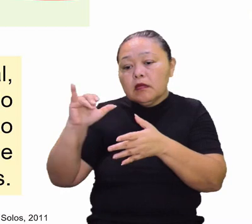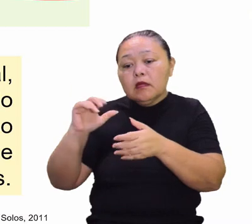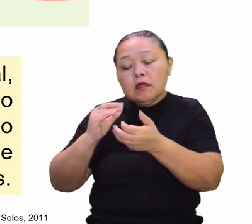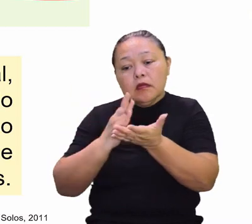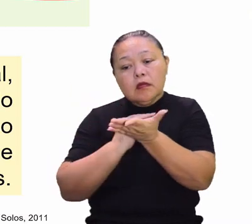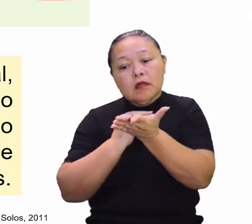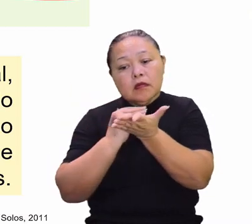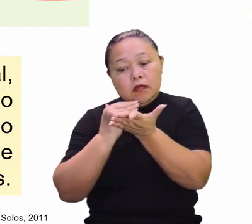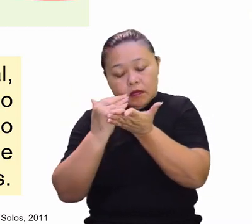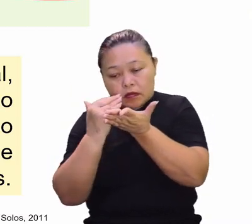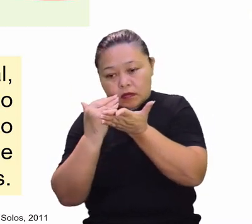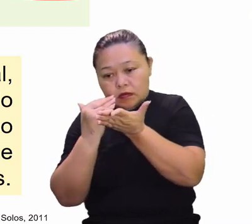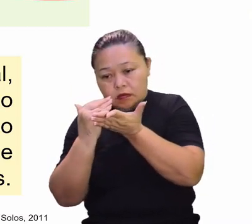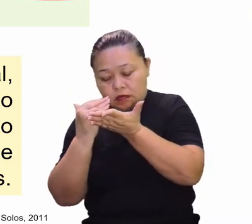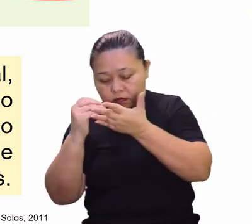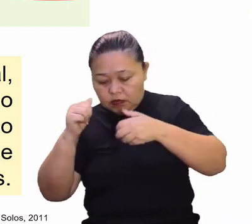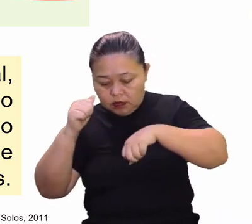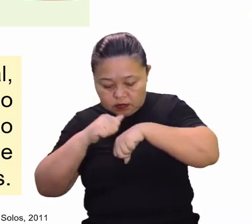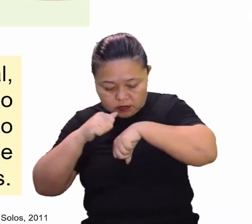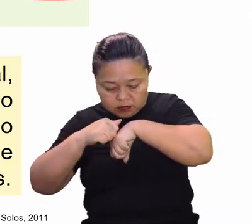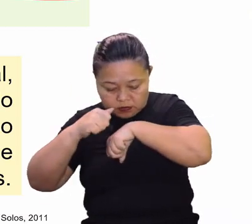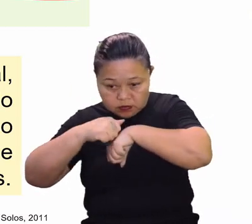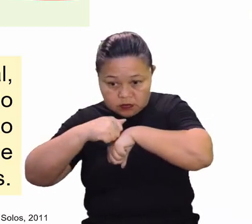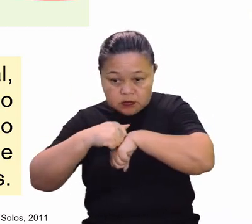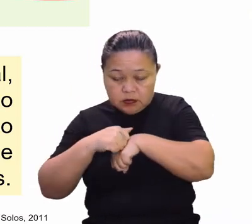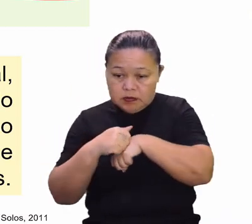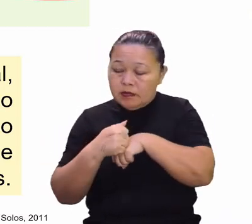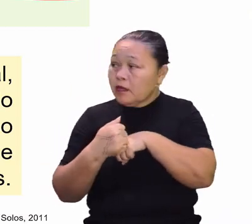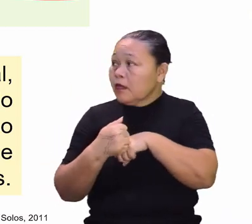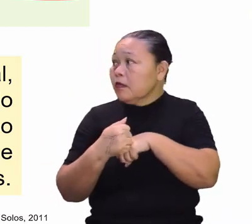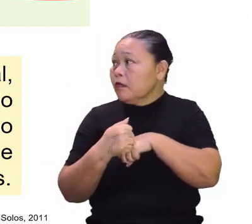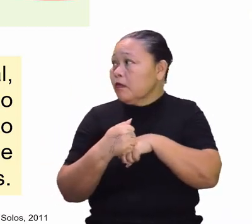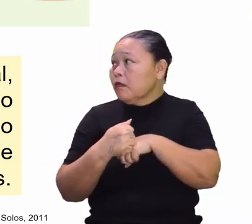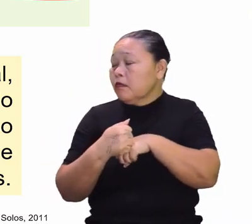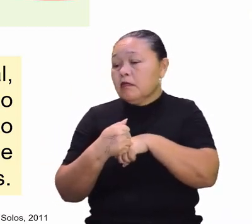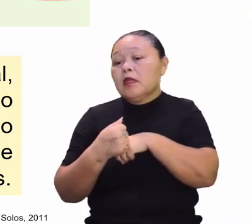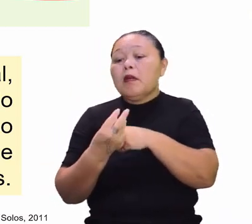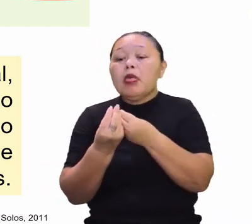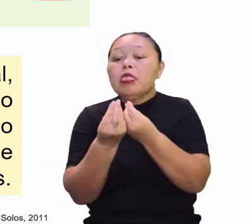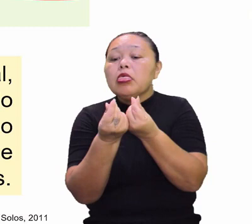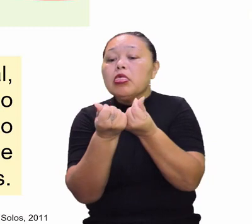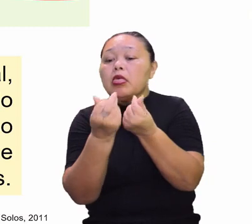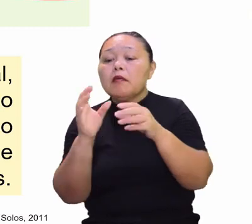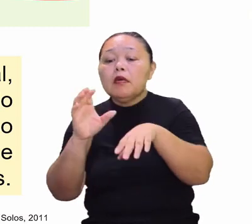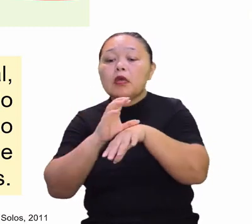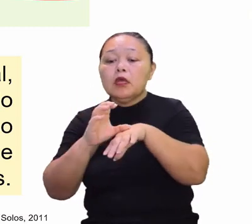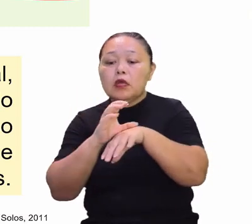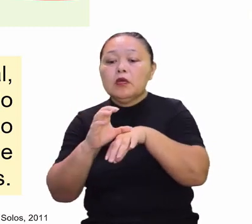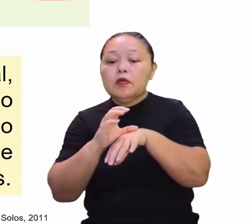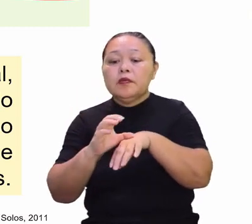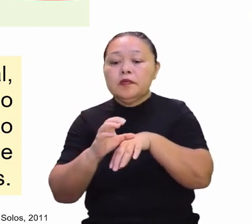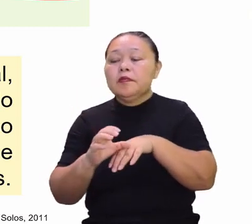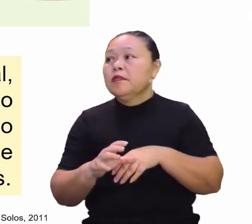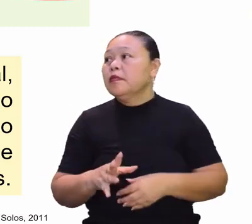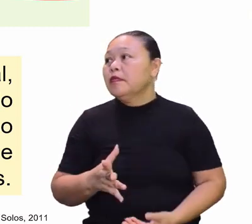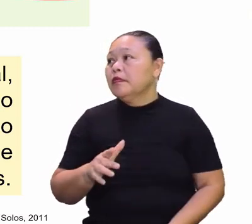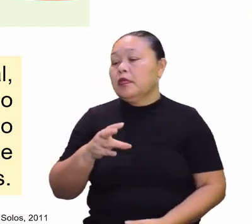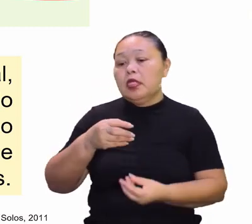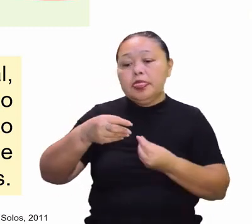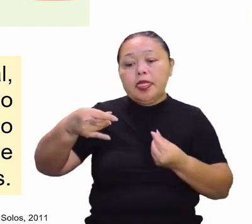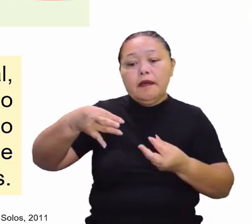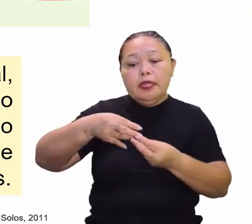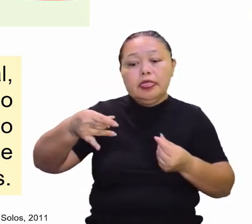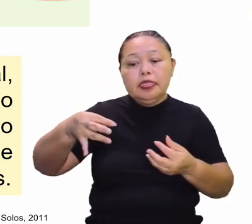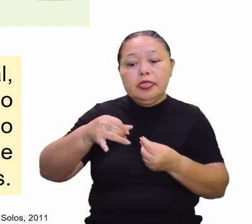começar a chegar em pedras. Então, ele é um, aquele tipo daquele barro cinza, ok? Tipo liga, né?